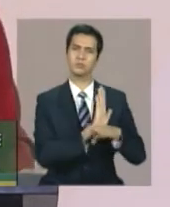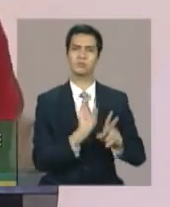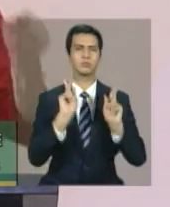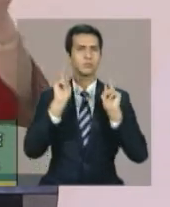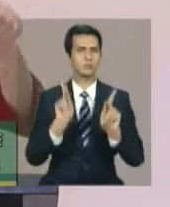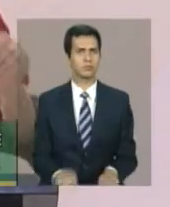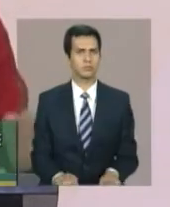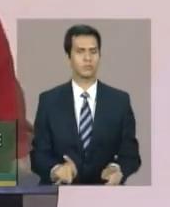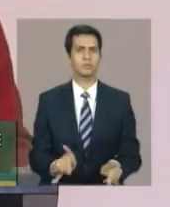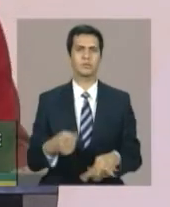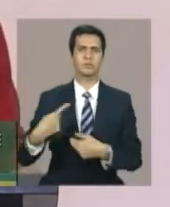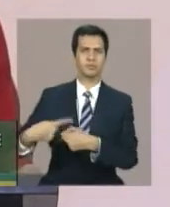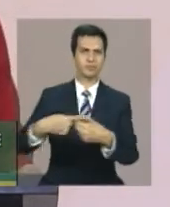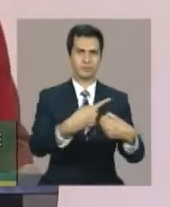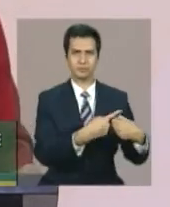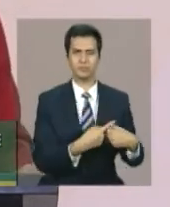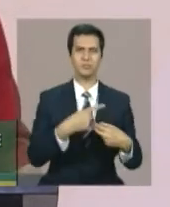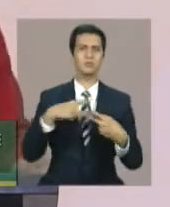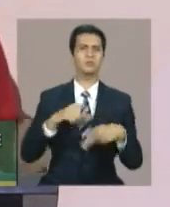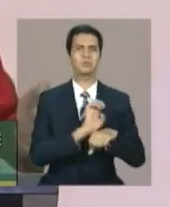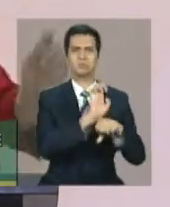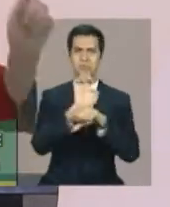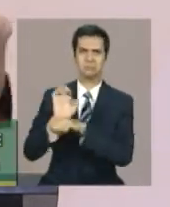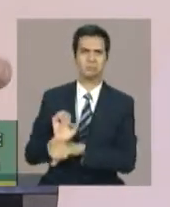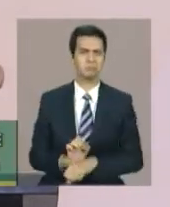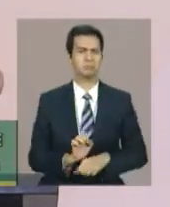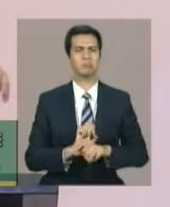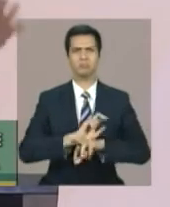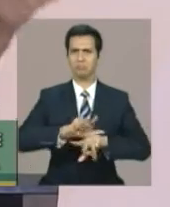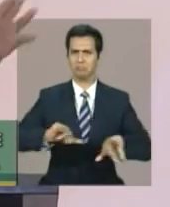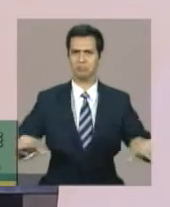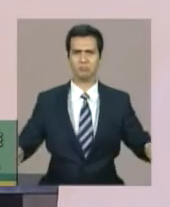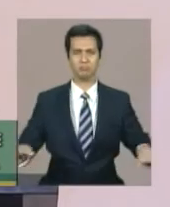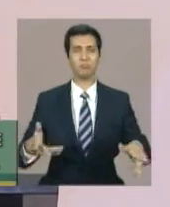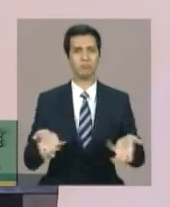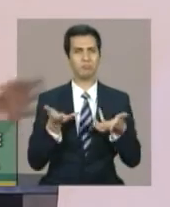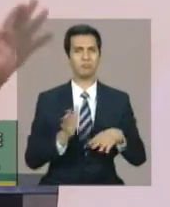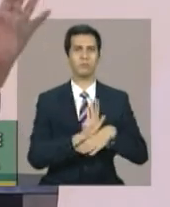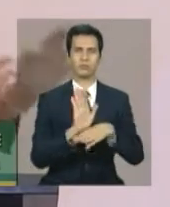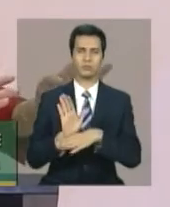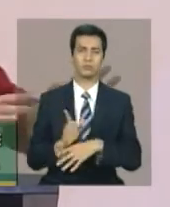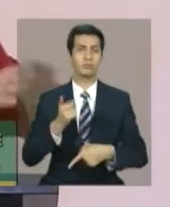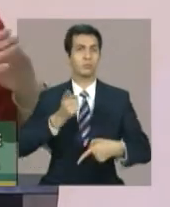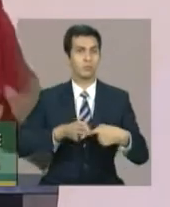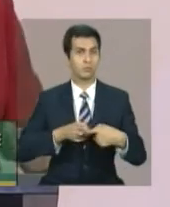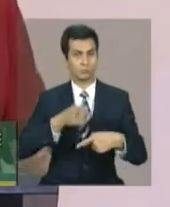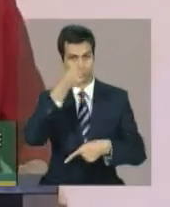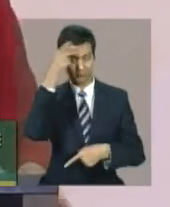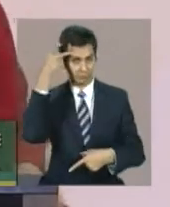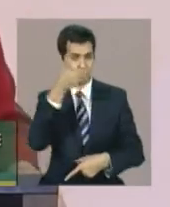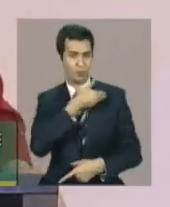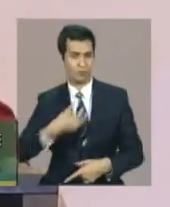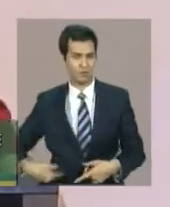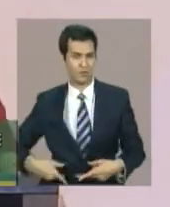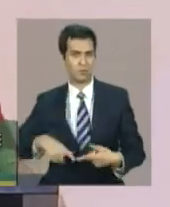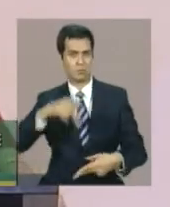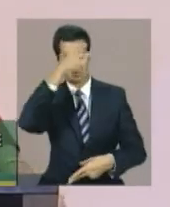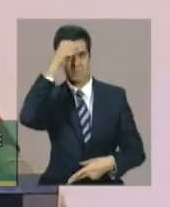diferentes municípios e dos diferentes estados, porque seus representantes foram eleitos